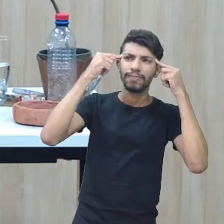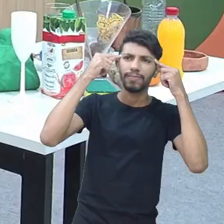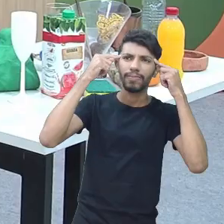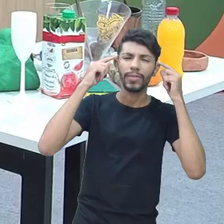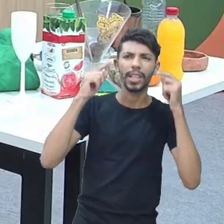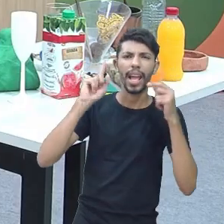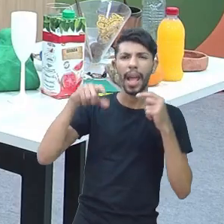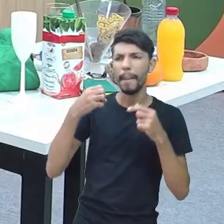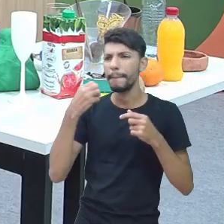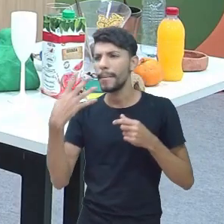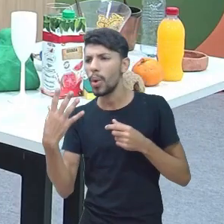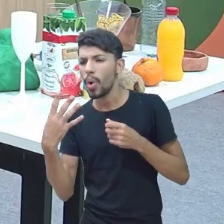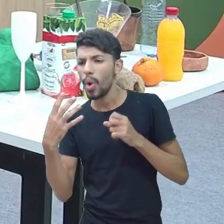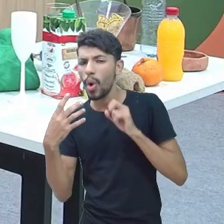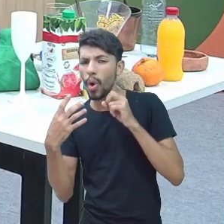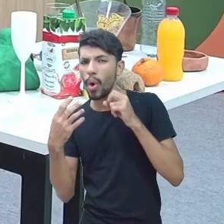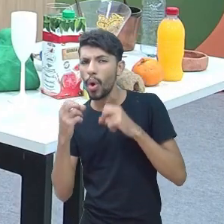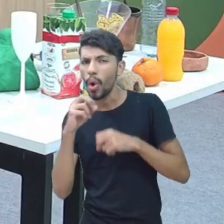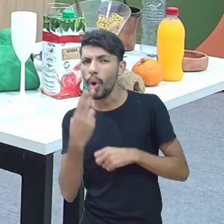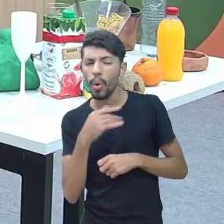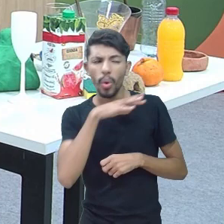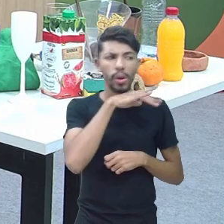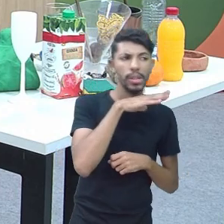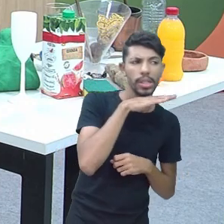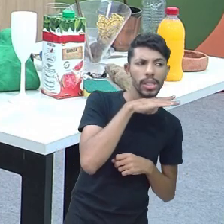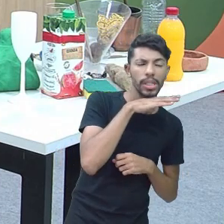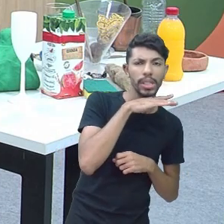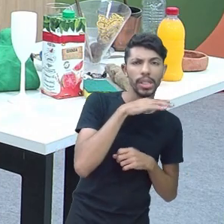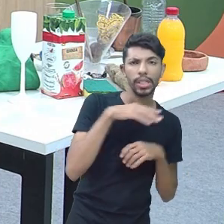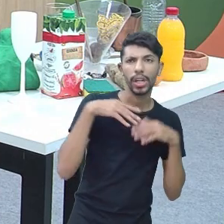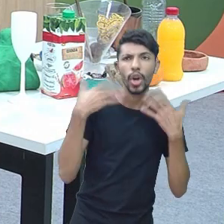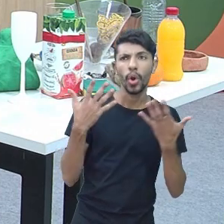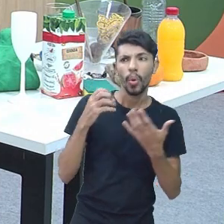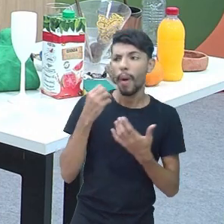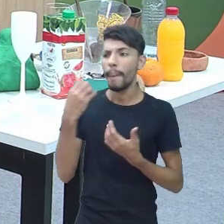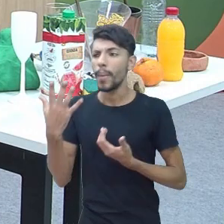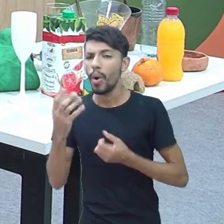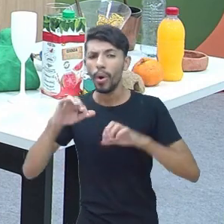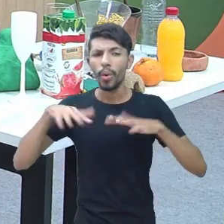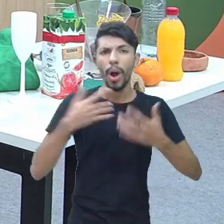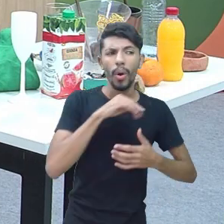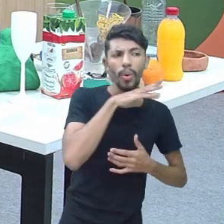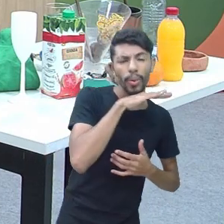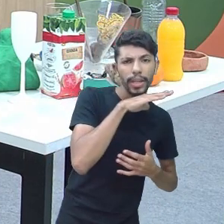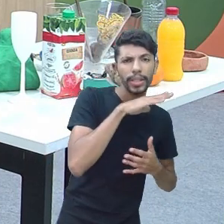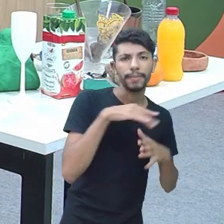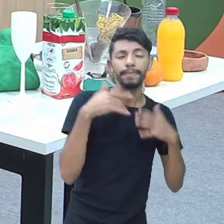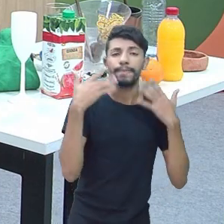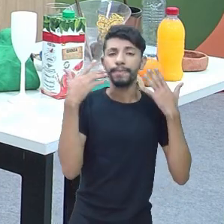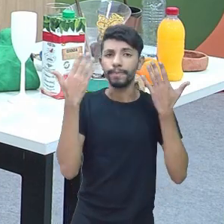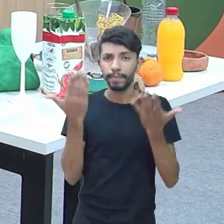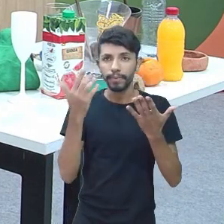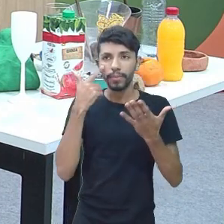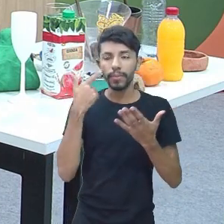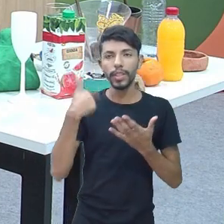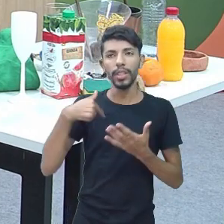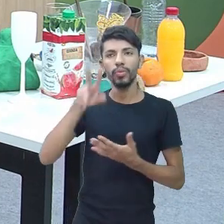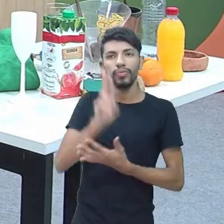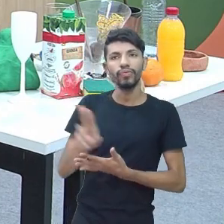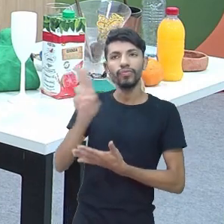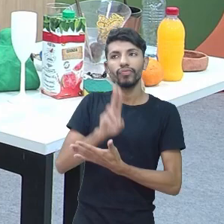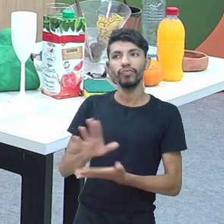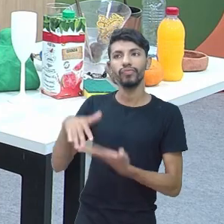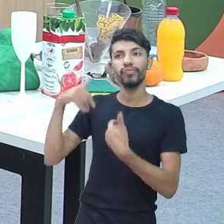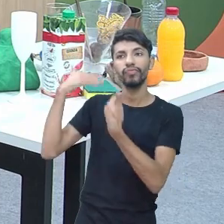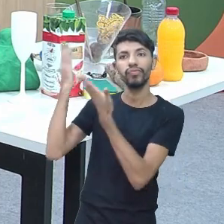é vantagem ou desvantagem usar? Quais são as vantagens? Quais são as desvantagens? Aqui eu estou utilizando, né, e